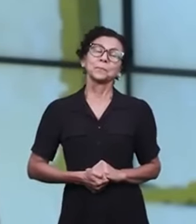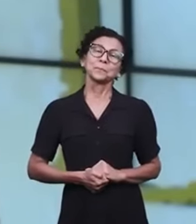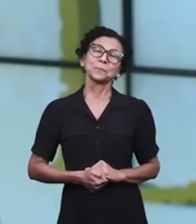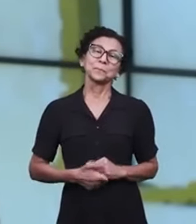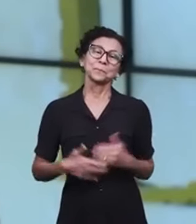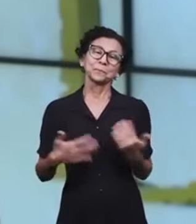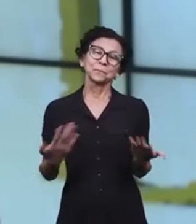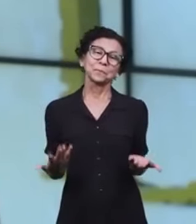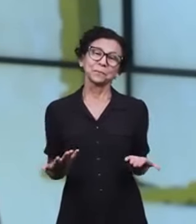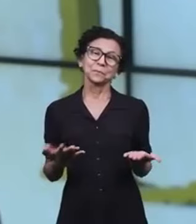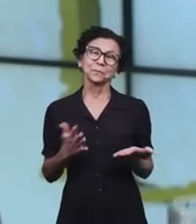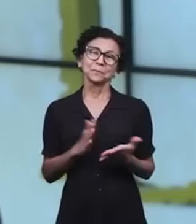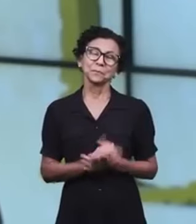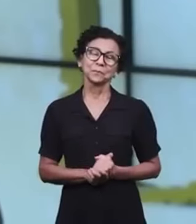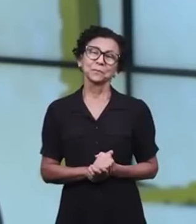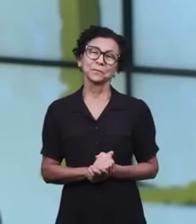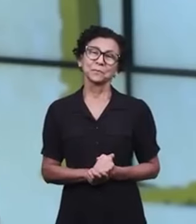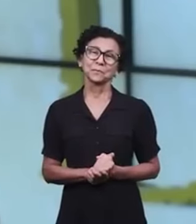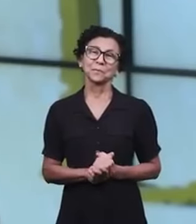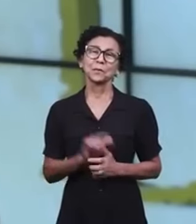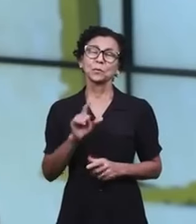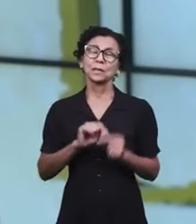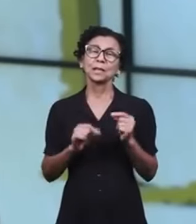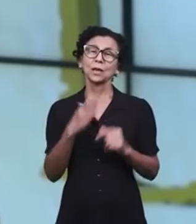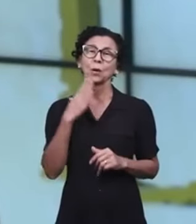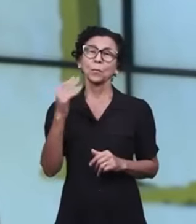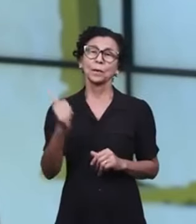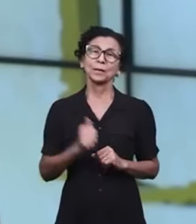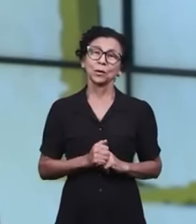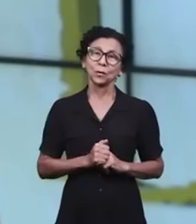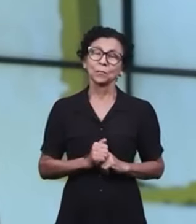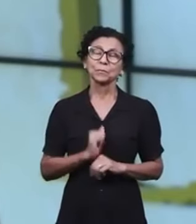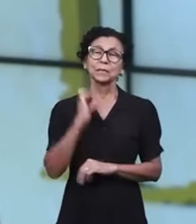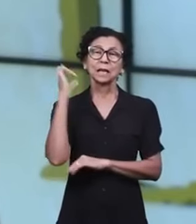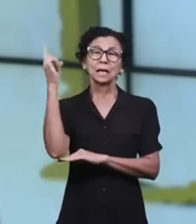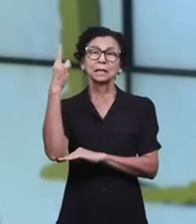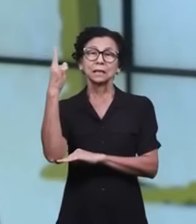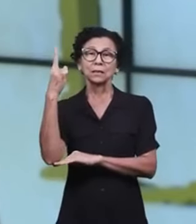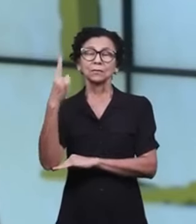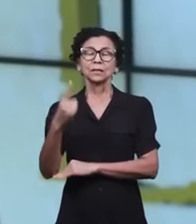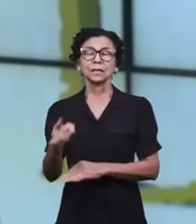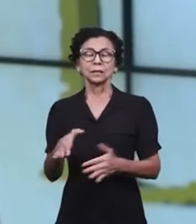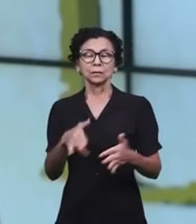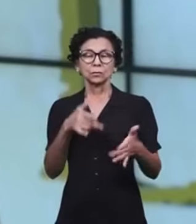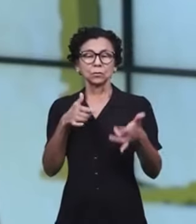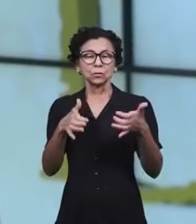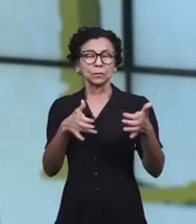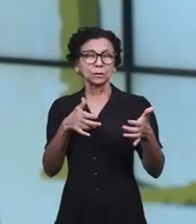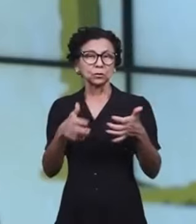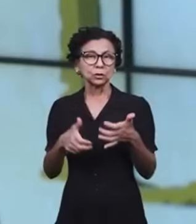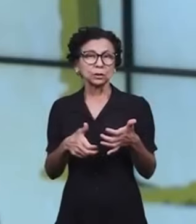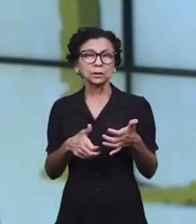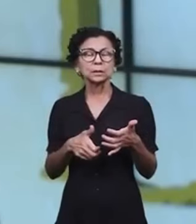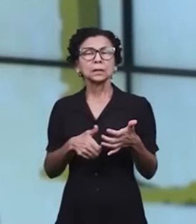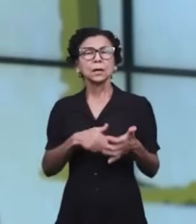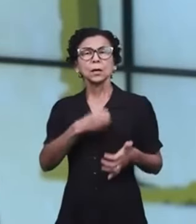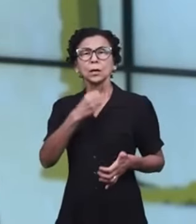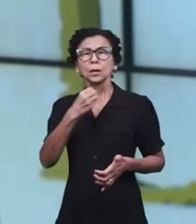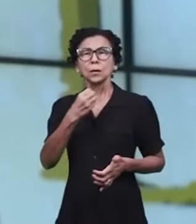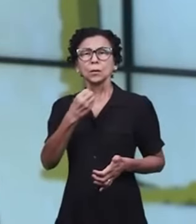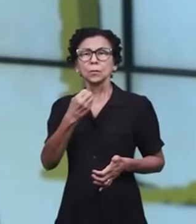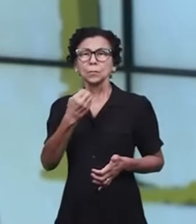Para o Senhor, o melhor era Davi, porque era um instrumentista que tocava bem, mas o Senhor era com